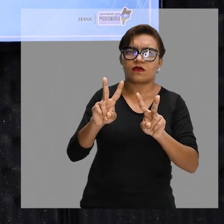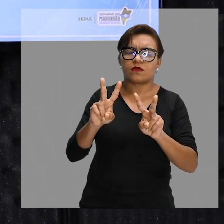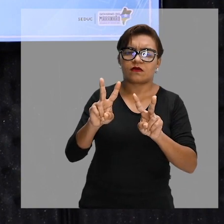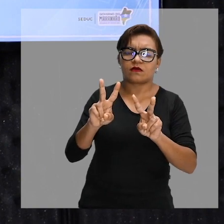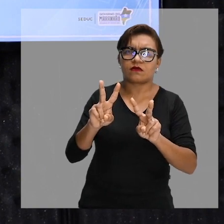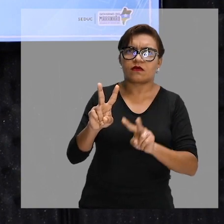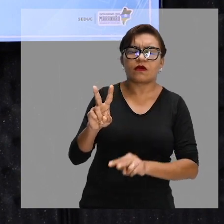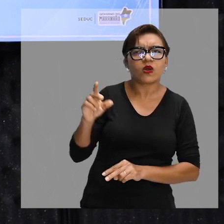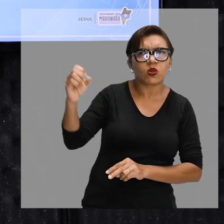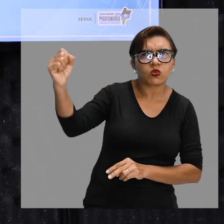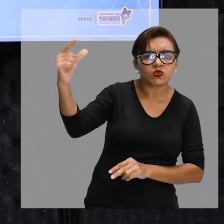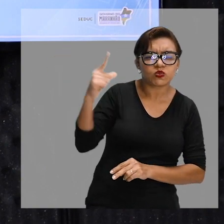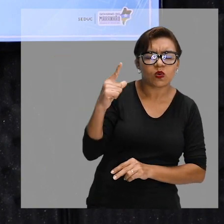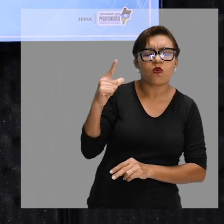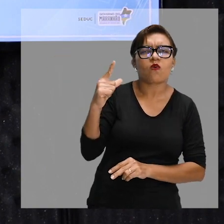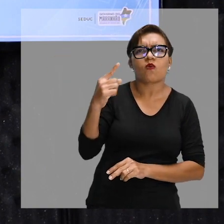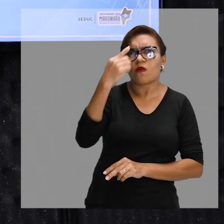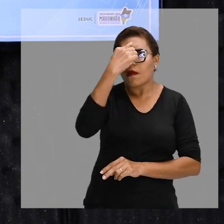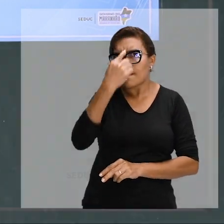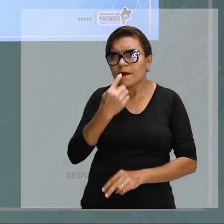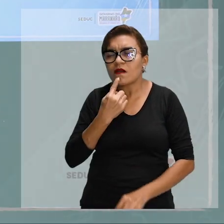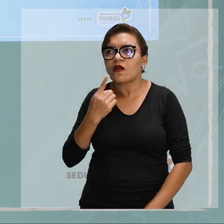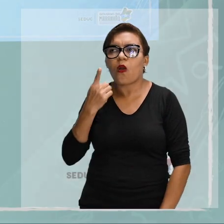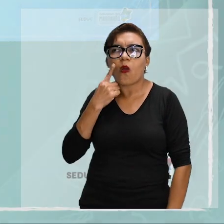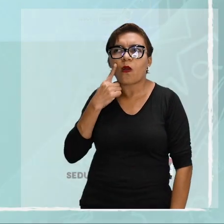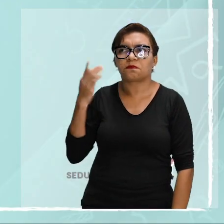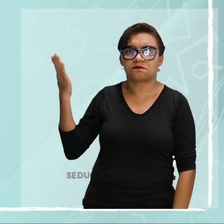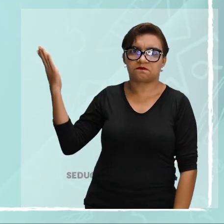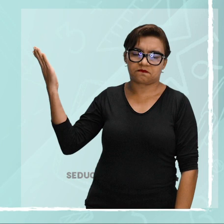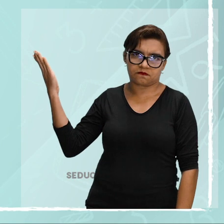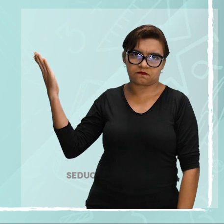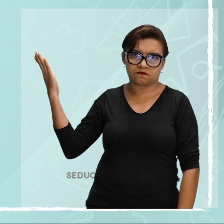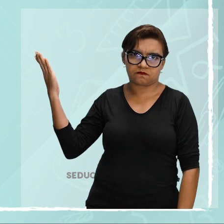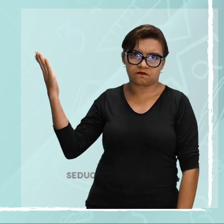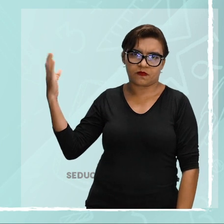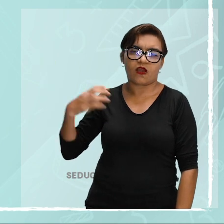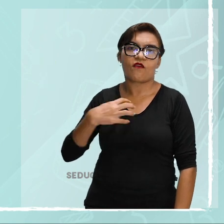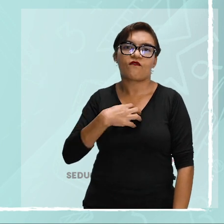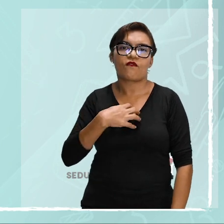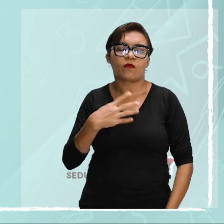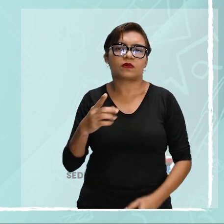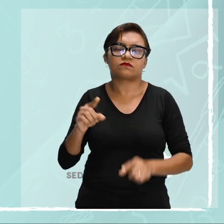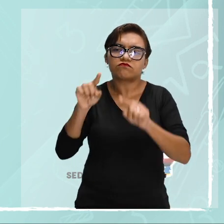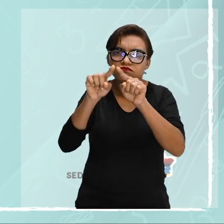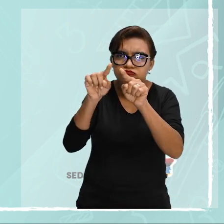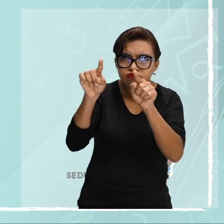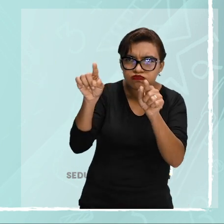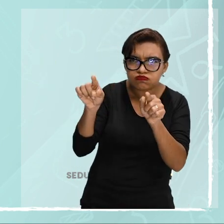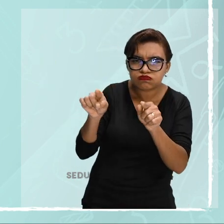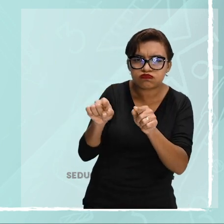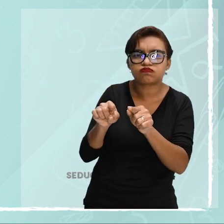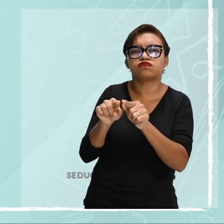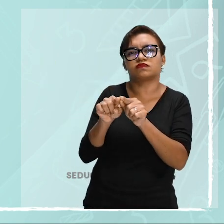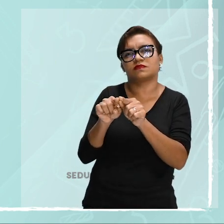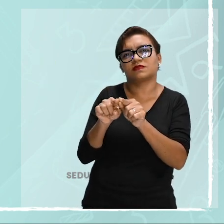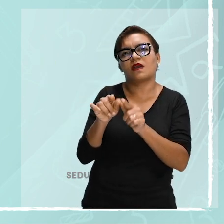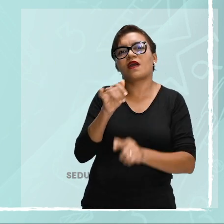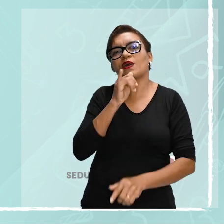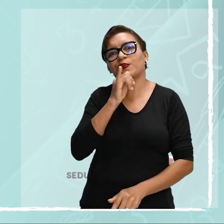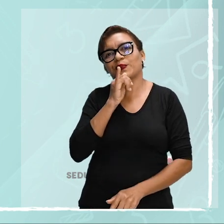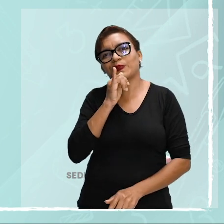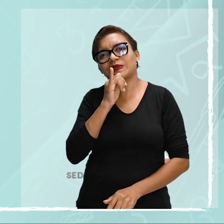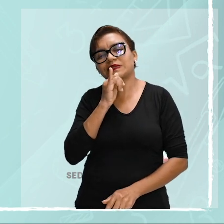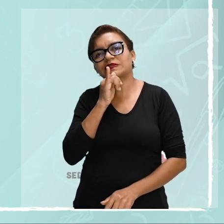Então a imagem aqui, a gente consegue saber ali qual é o formato que tem o Sol. Então isso, né, é um exemplo de fonte de